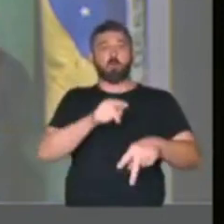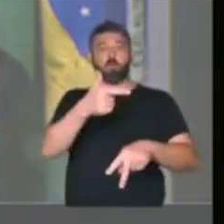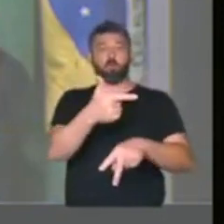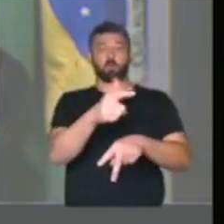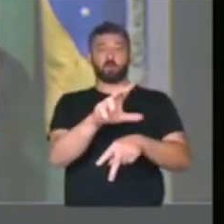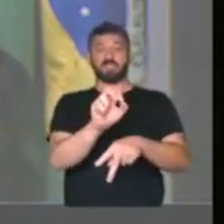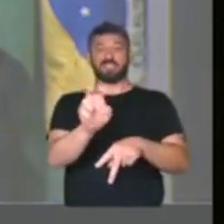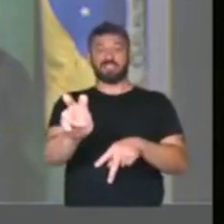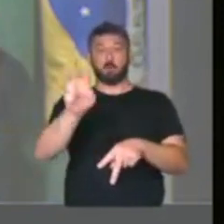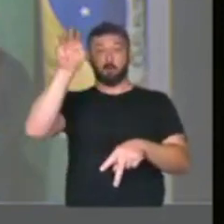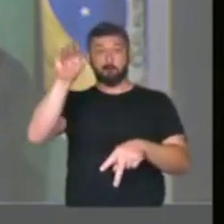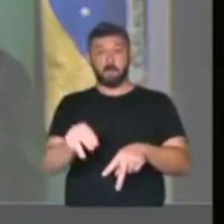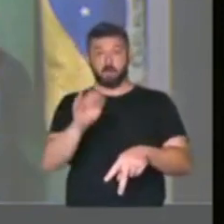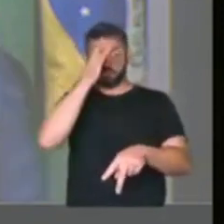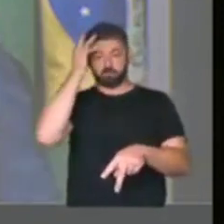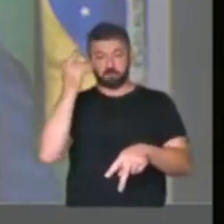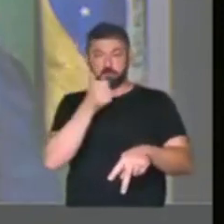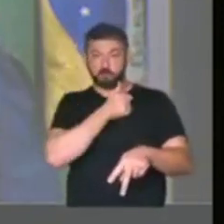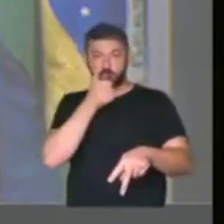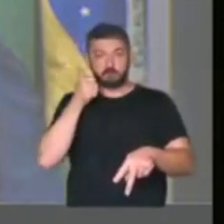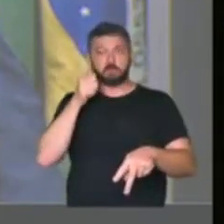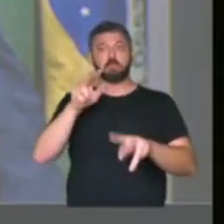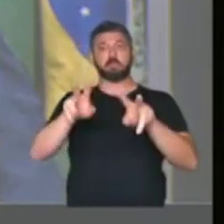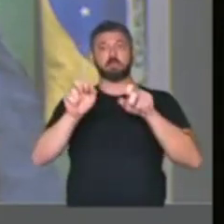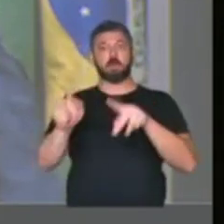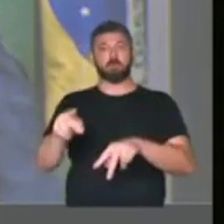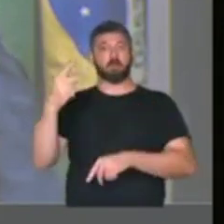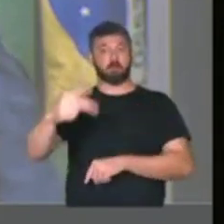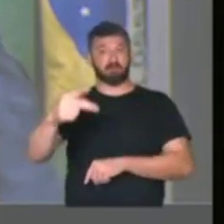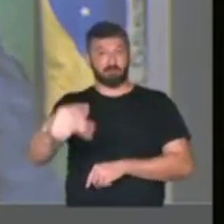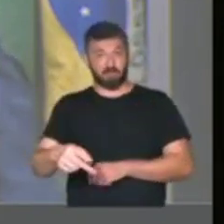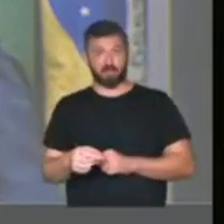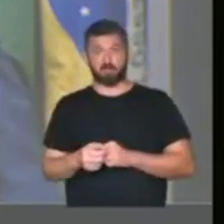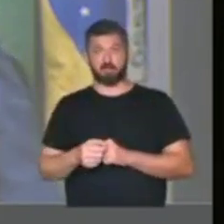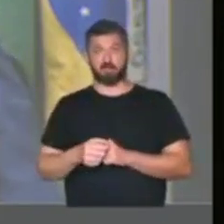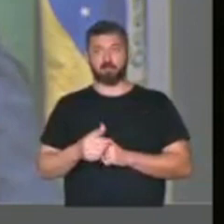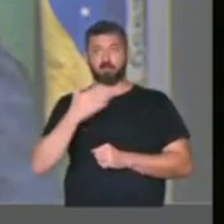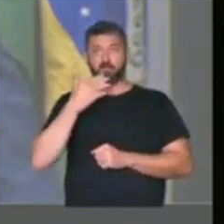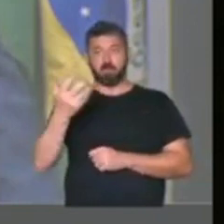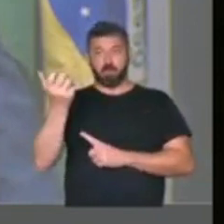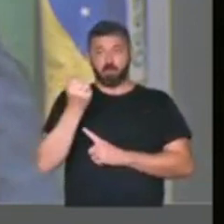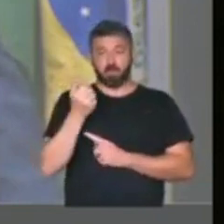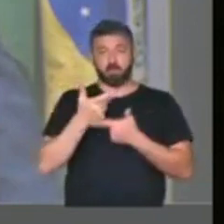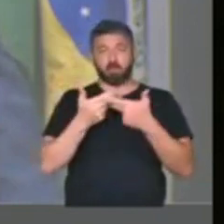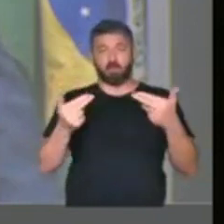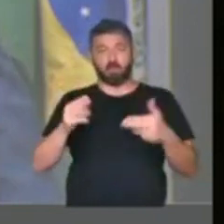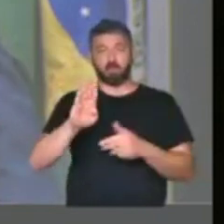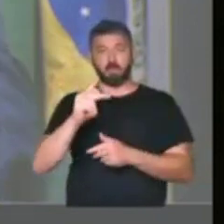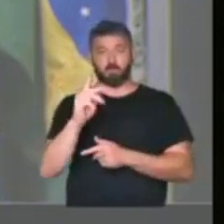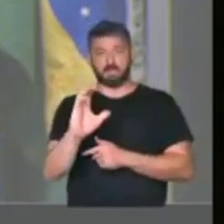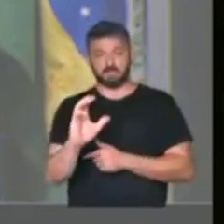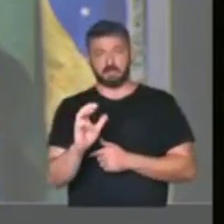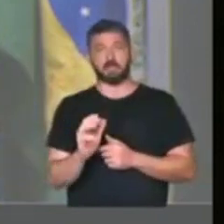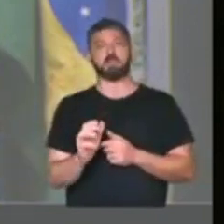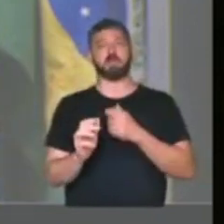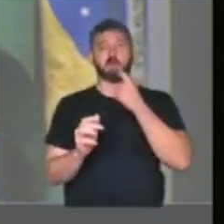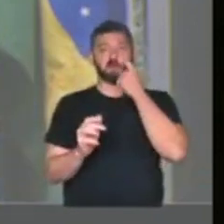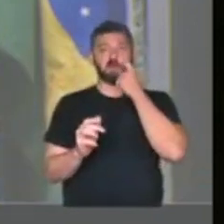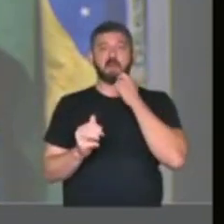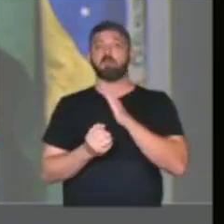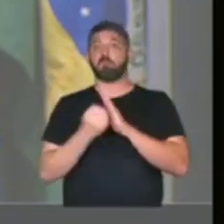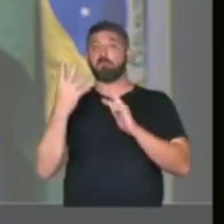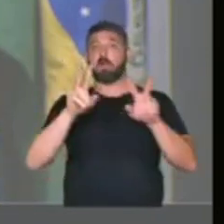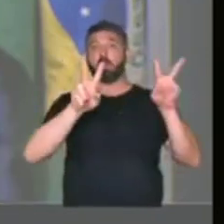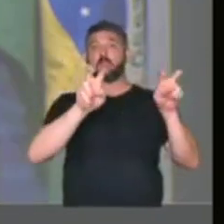205 milhões de brasileiros em relação às suas aposentadorias em relação aos seus benefícios em relação ao bpc em relação a diversos